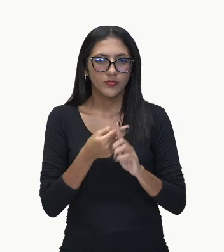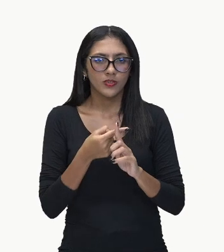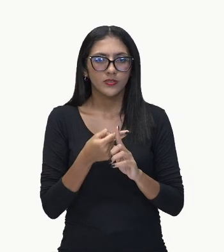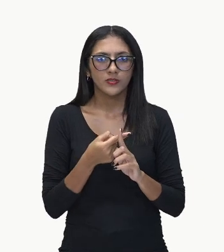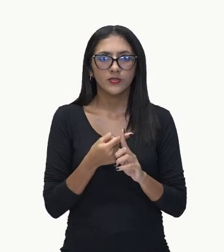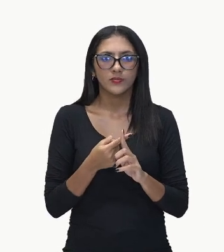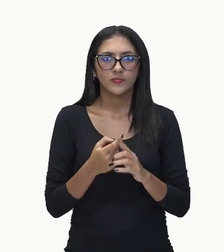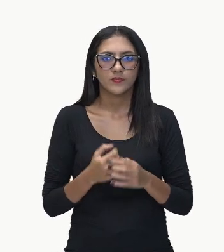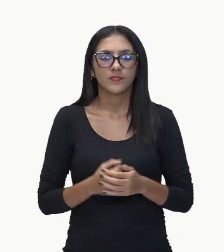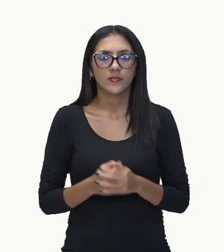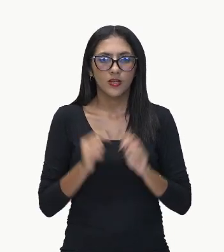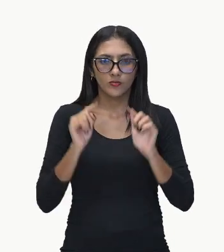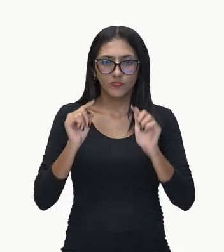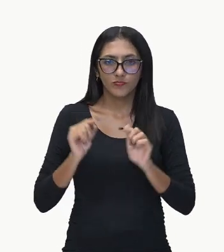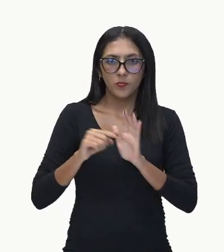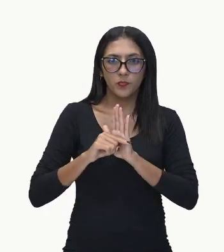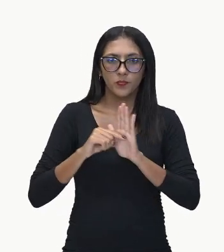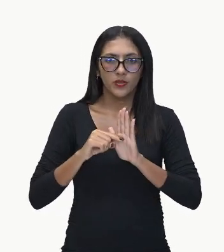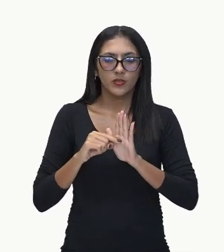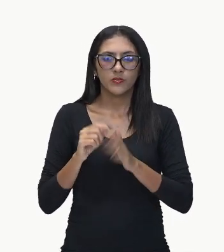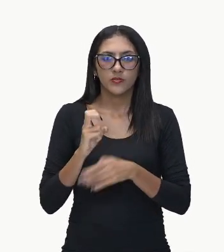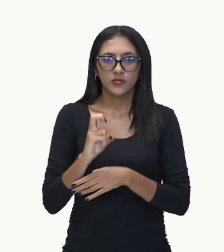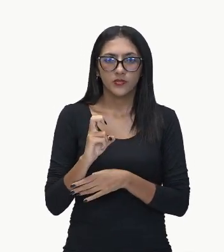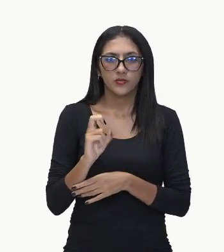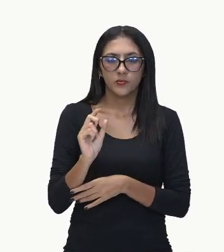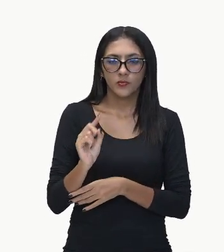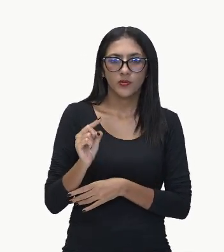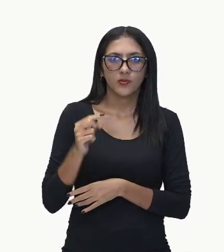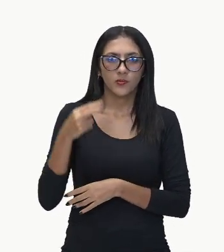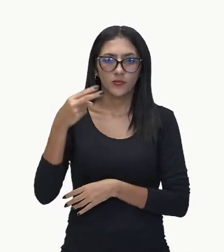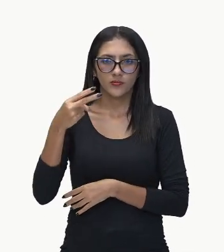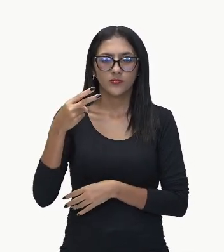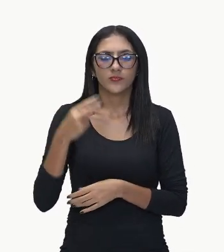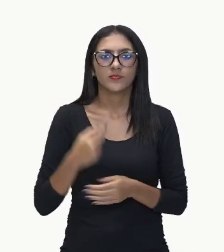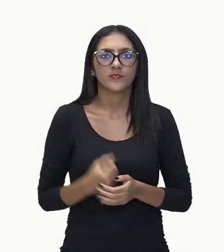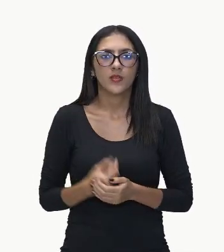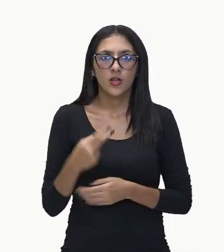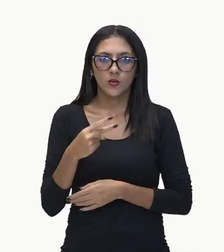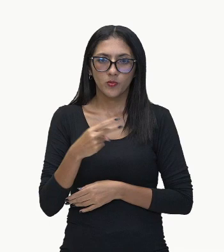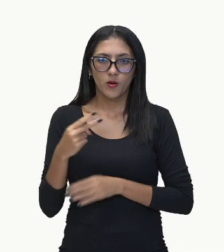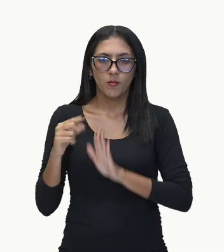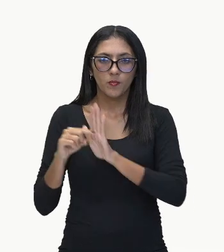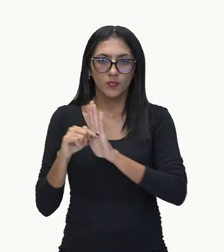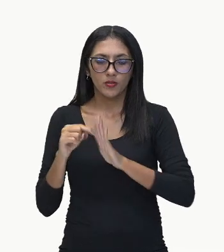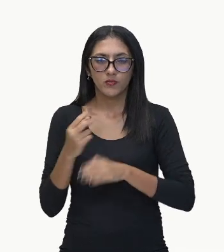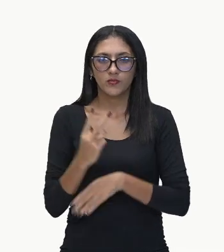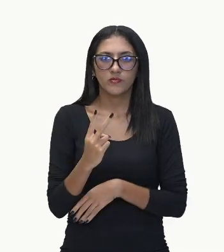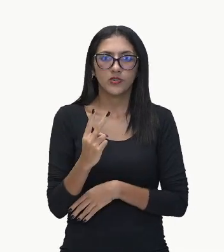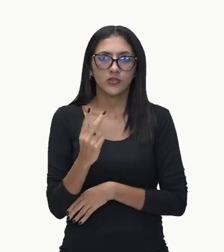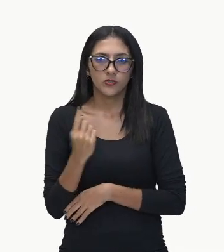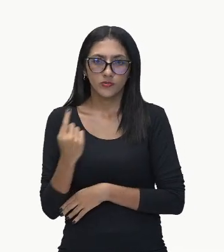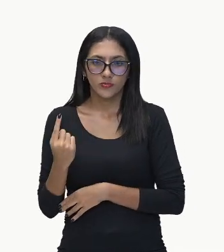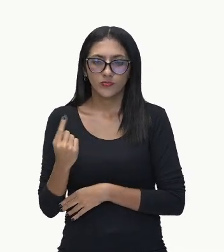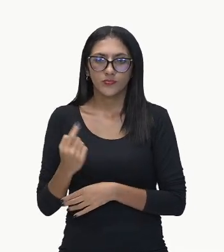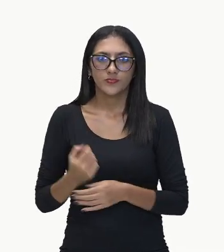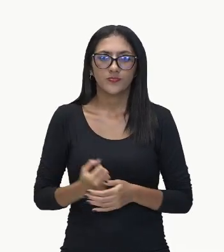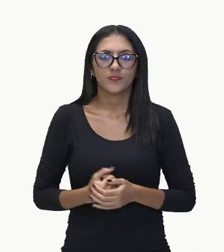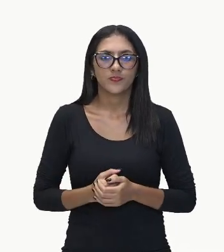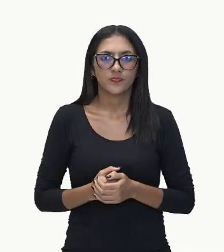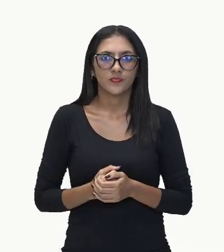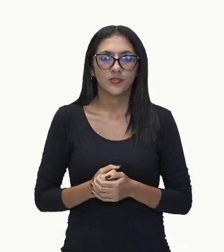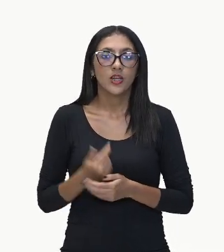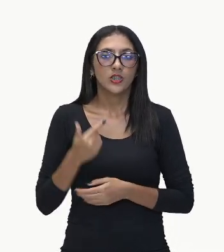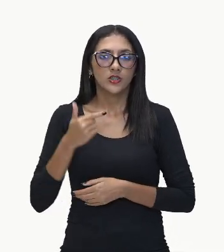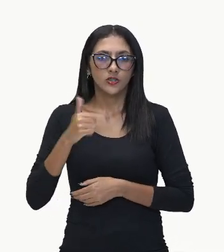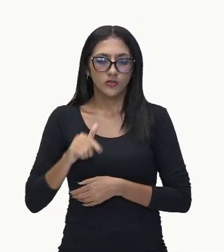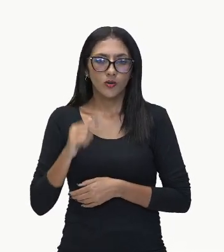aqui - 5 qu igual a -21 e vamos acrescentar o